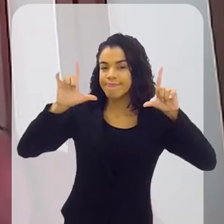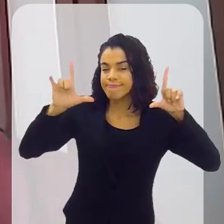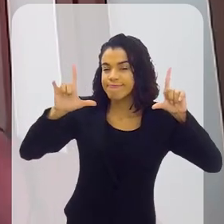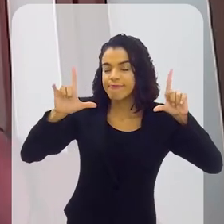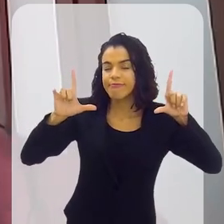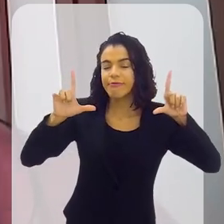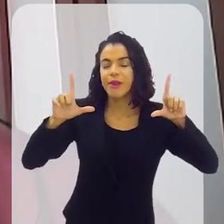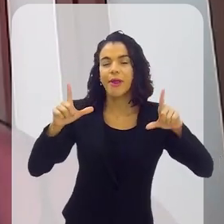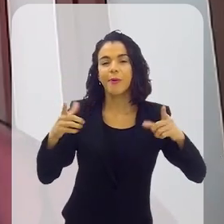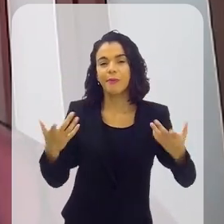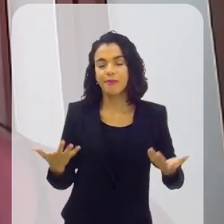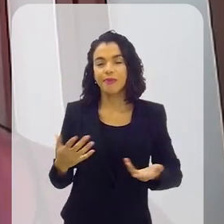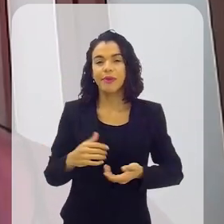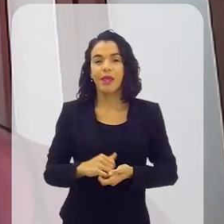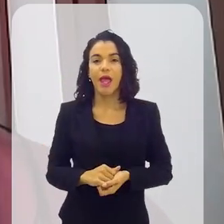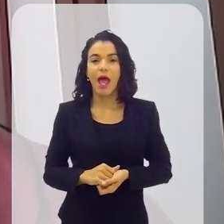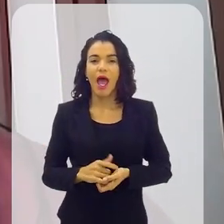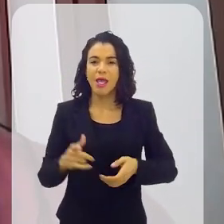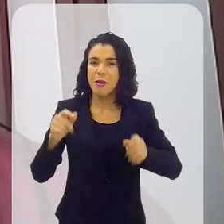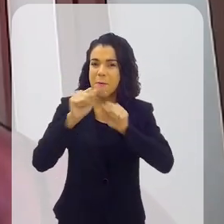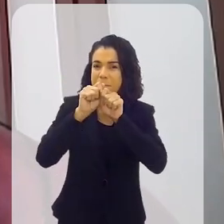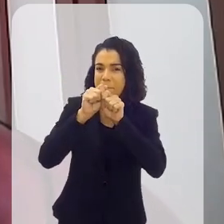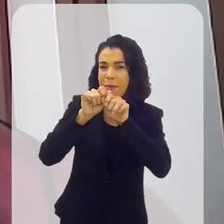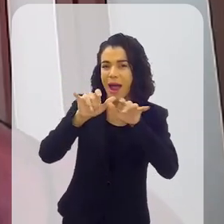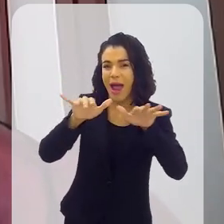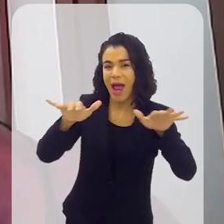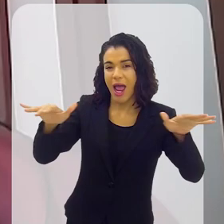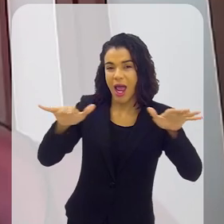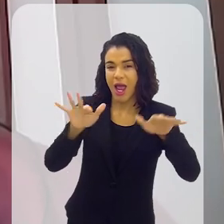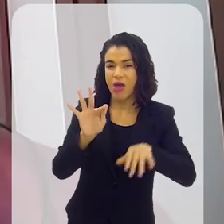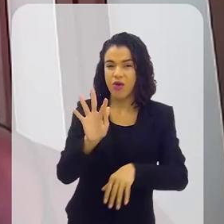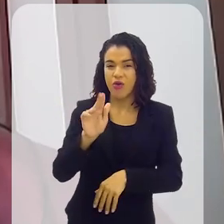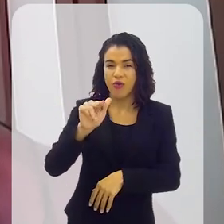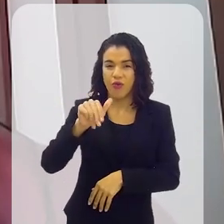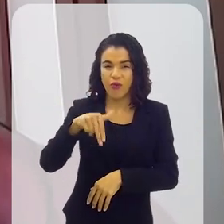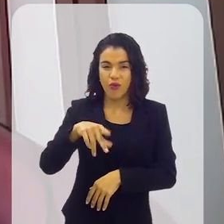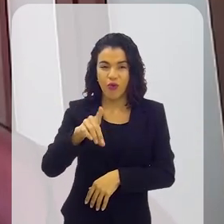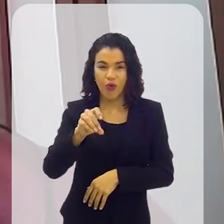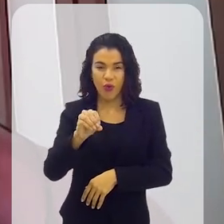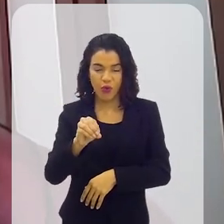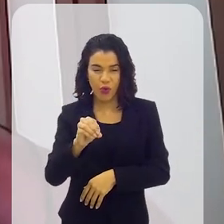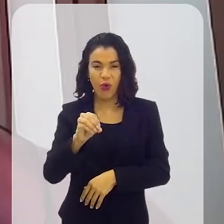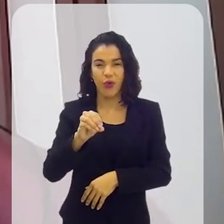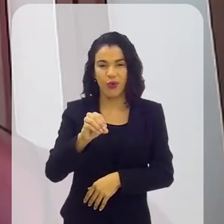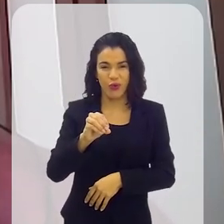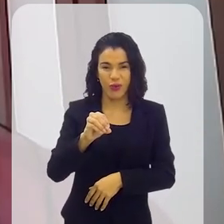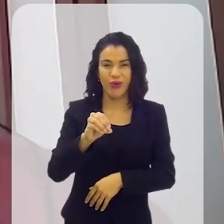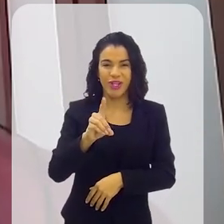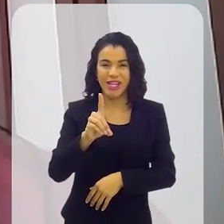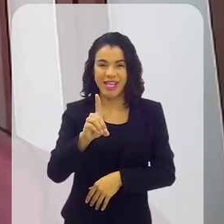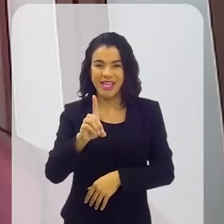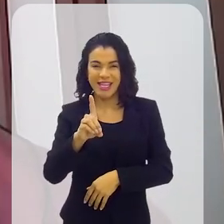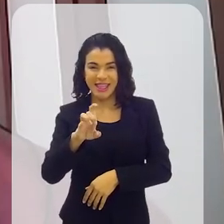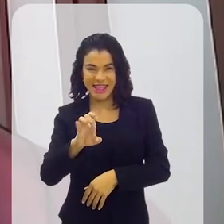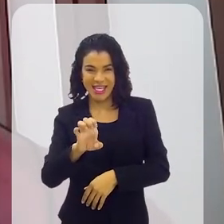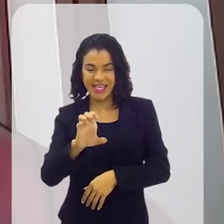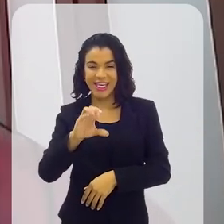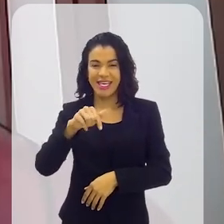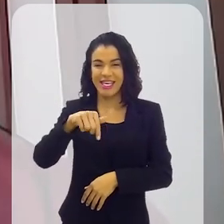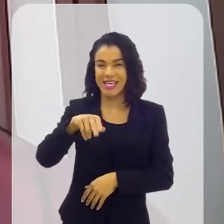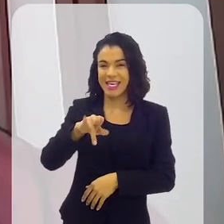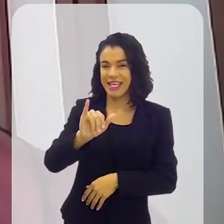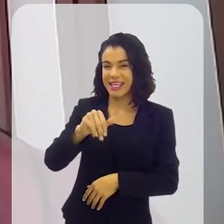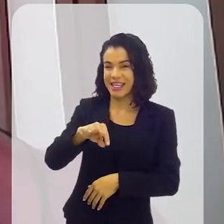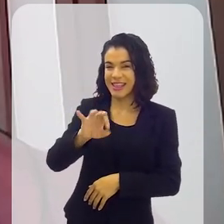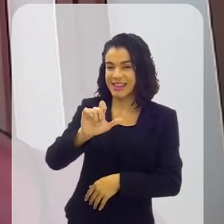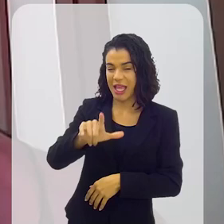né? E aí, quando estoura Fundo de Quintal, Zeca, Juvelina, Jorge